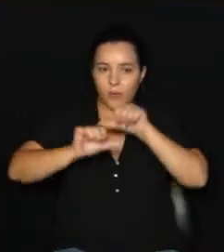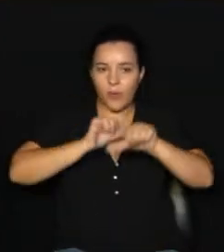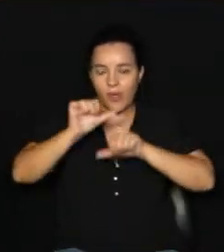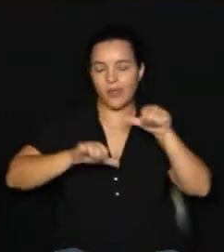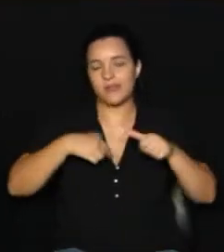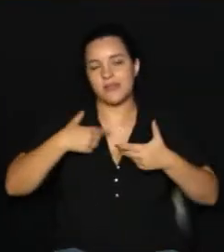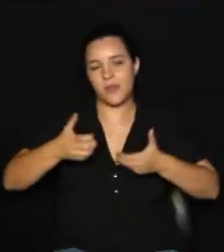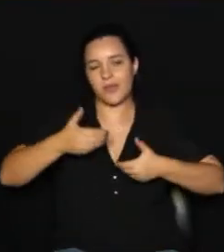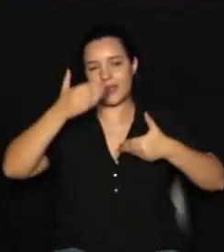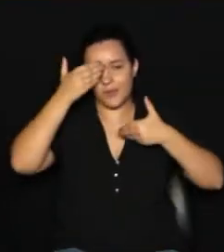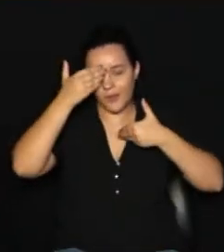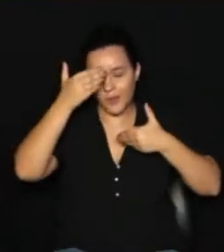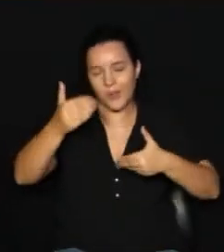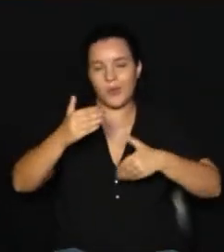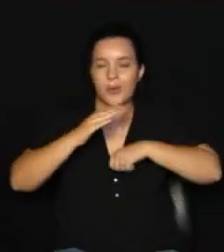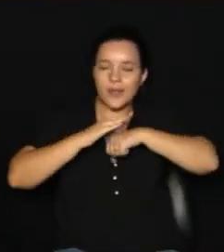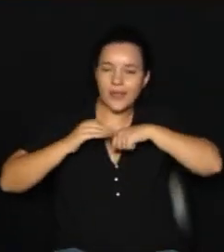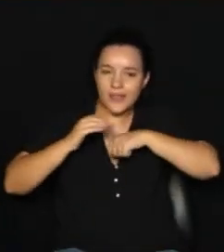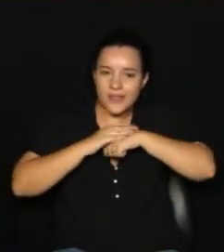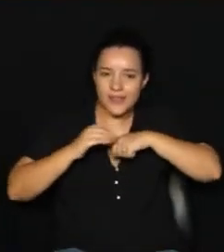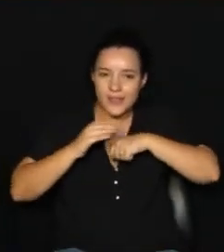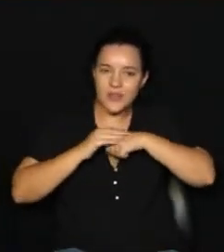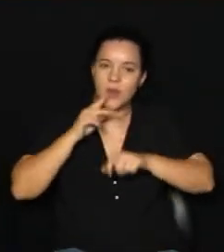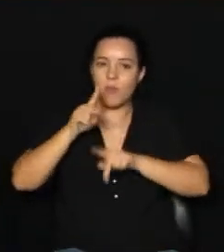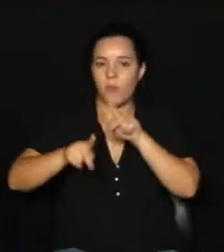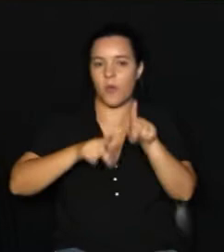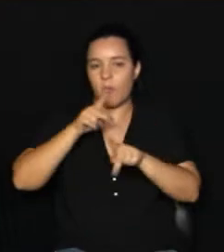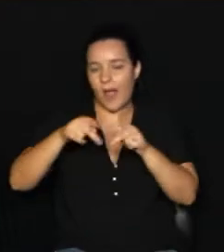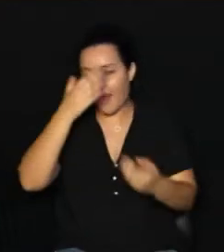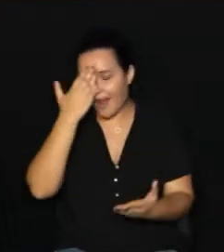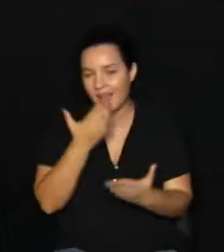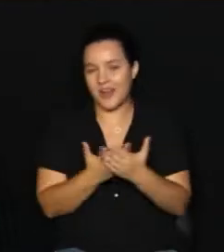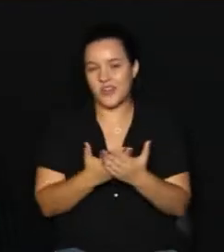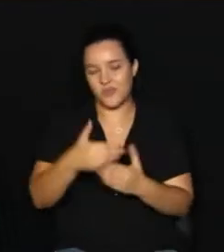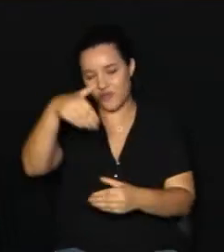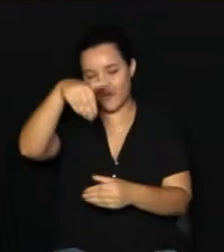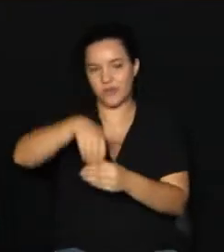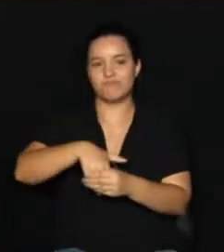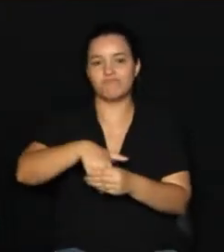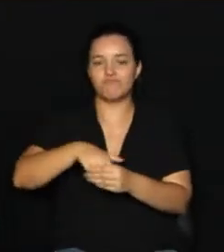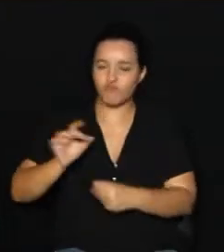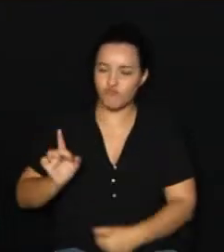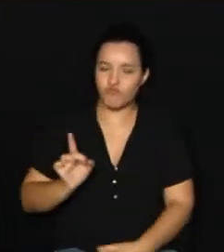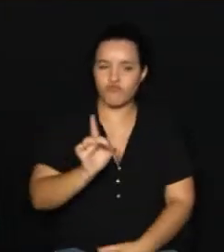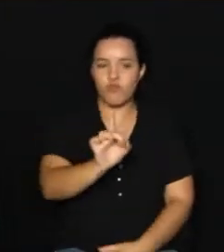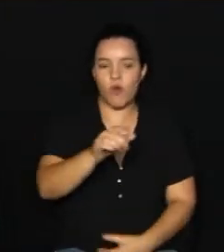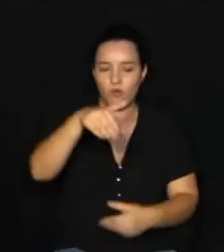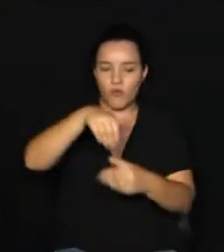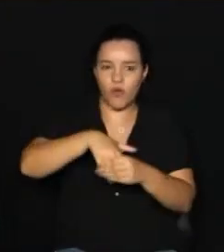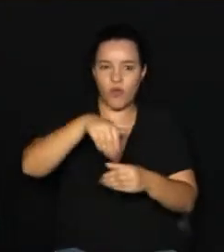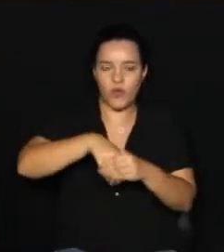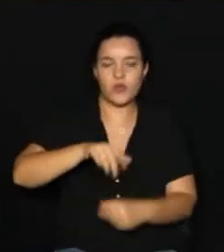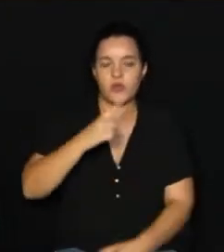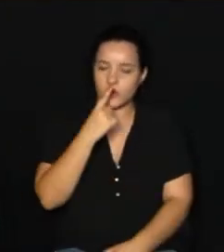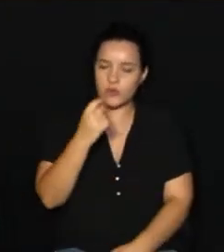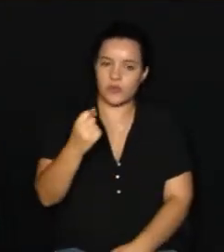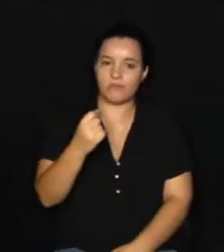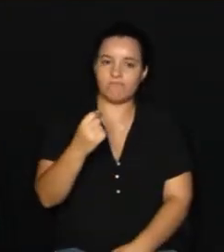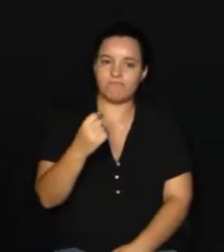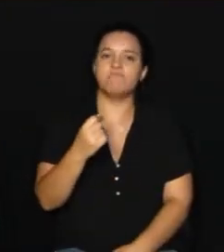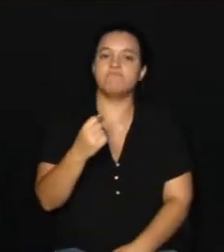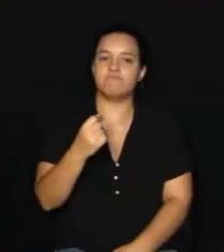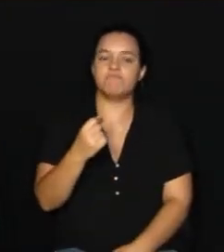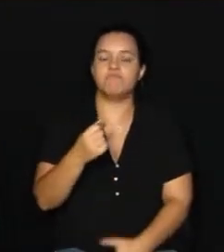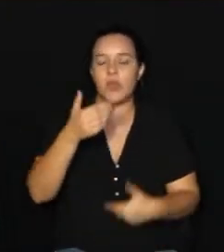quero agradecer com muito carinho toda a população que foi até as urnas votar, cumpriu seu dever